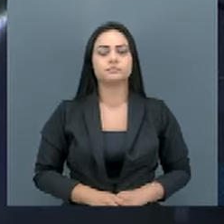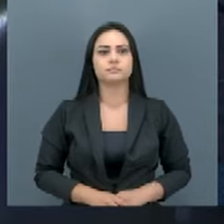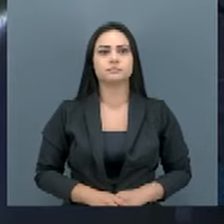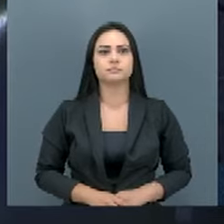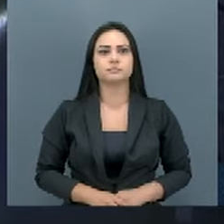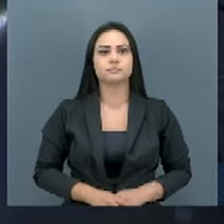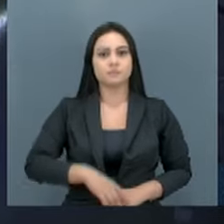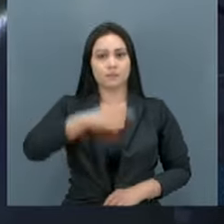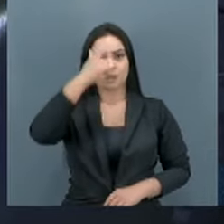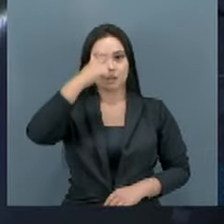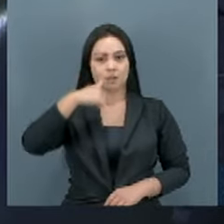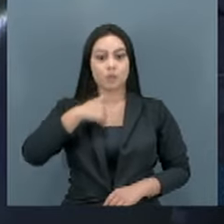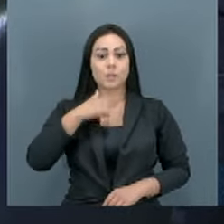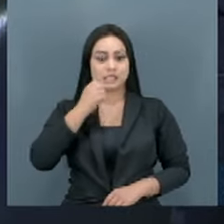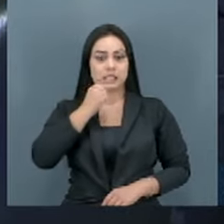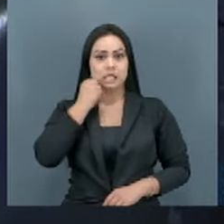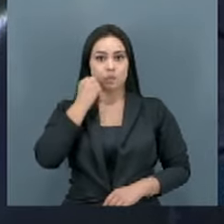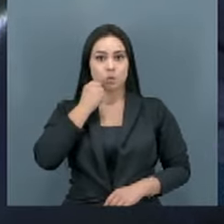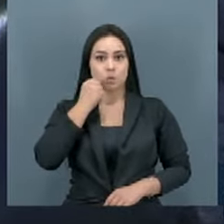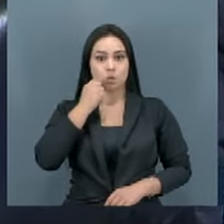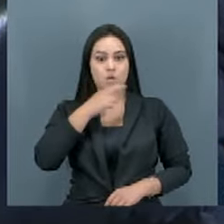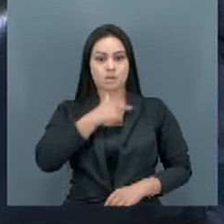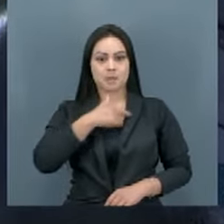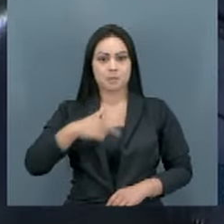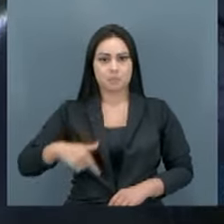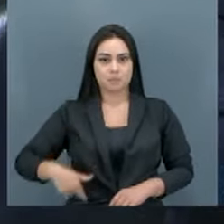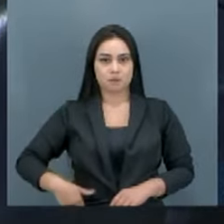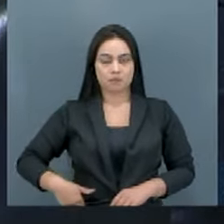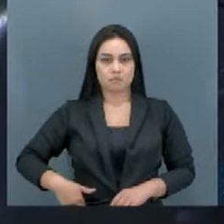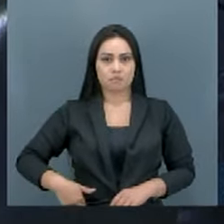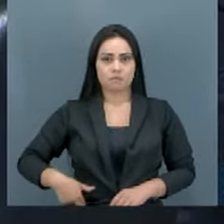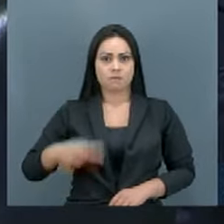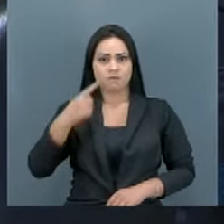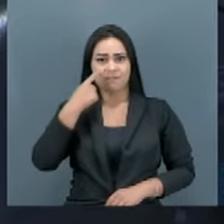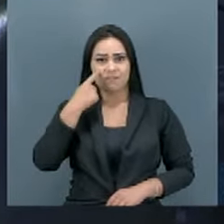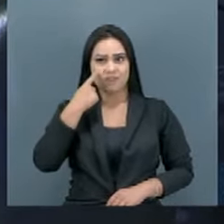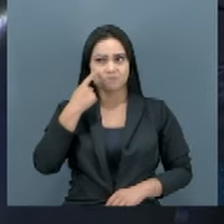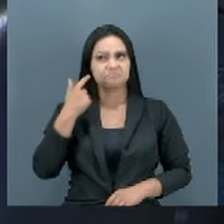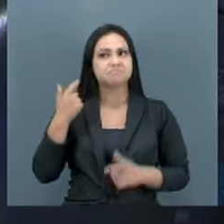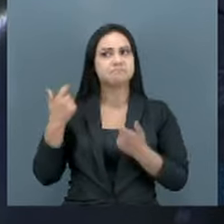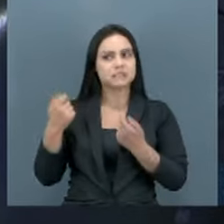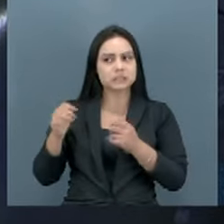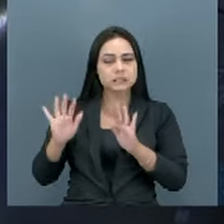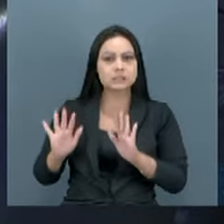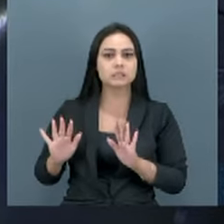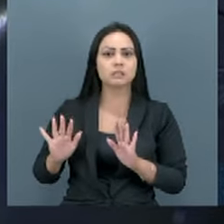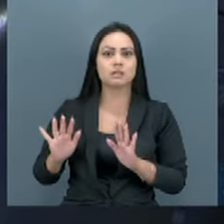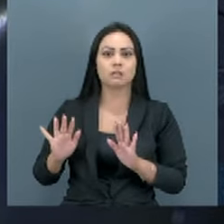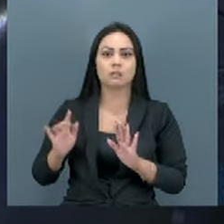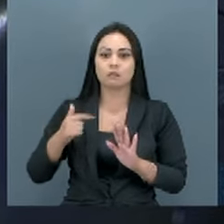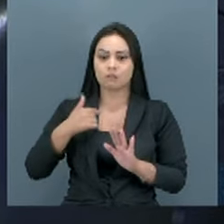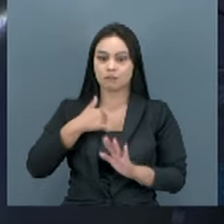eu como senador da República, vendo essa necessidade, eu tenho entregue